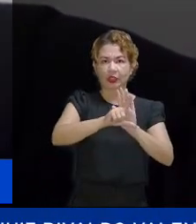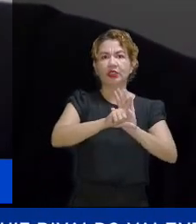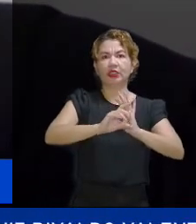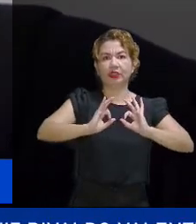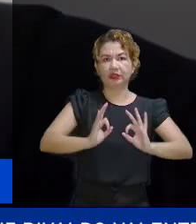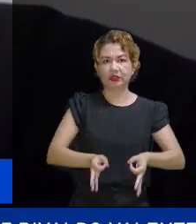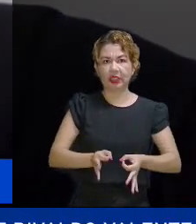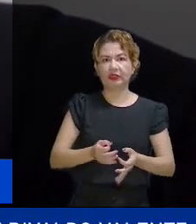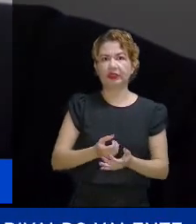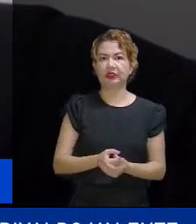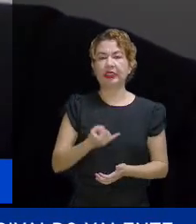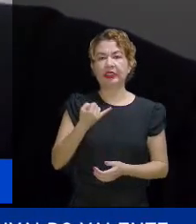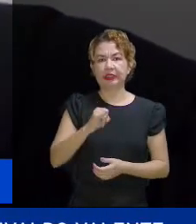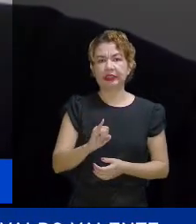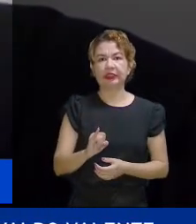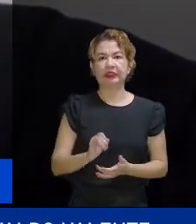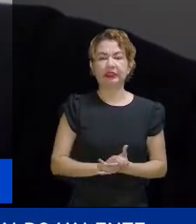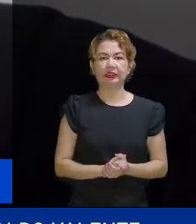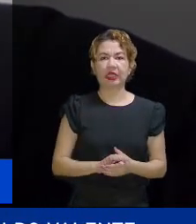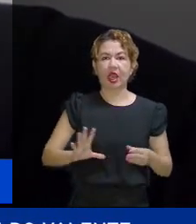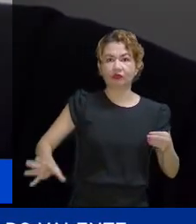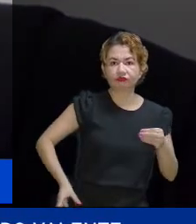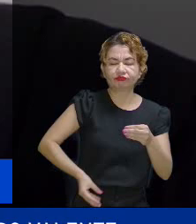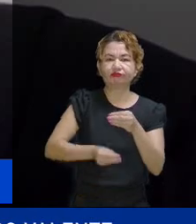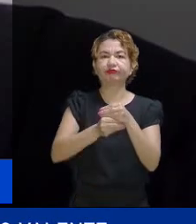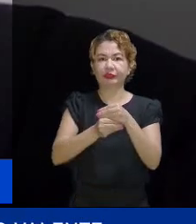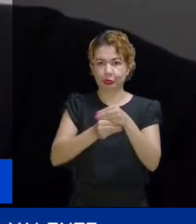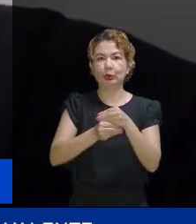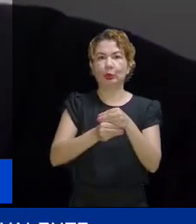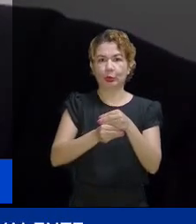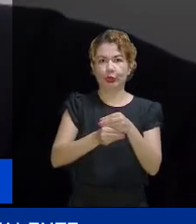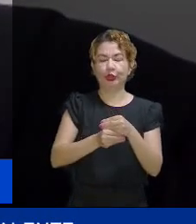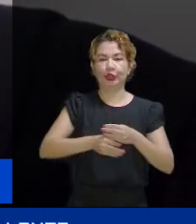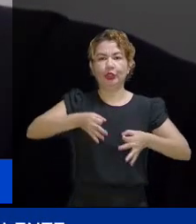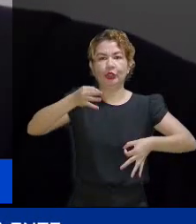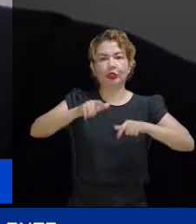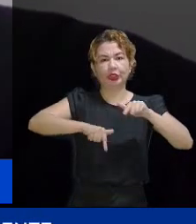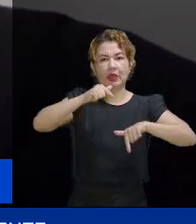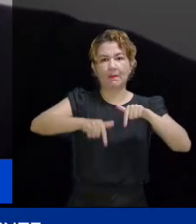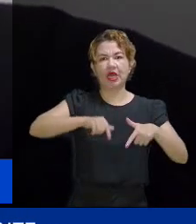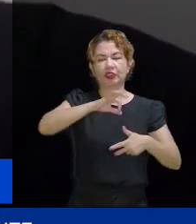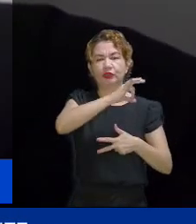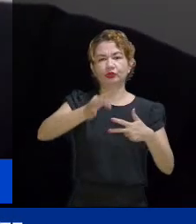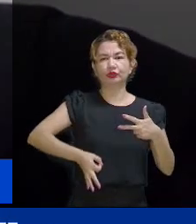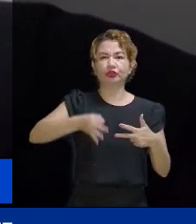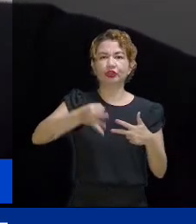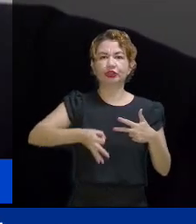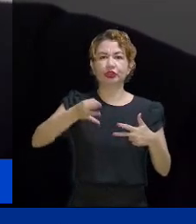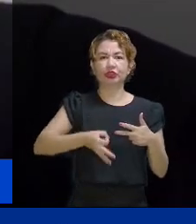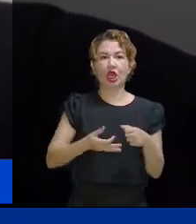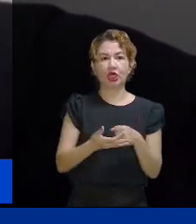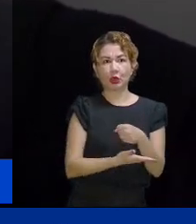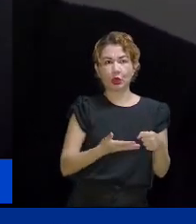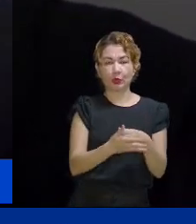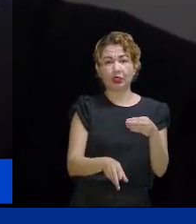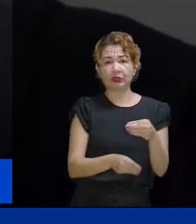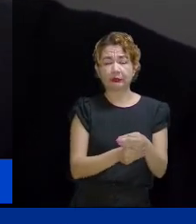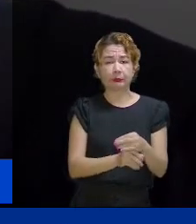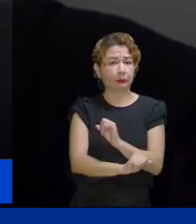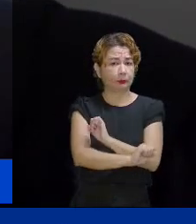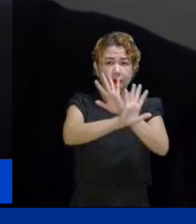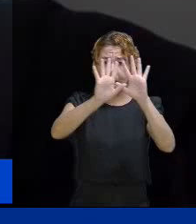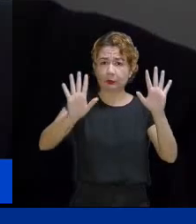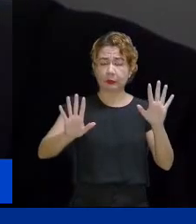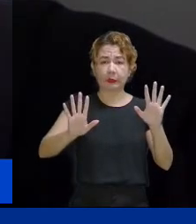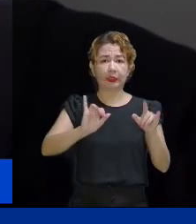Caso houvesse a intenção do legislador de incluir a gratificação de atividade judiciária no vencimento básico, o teria feito